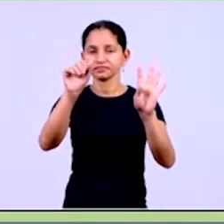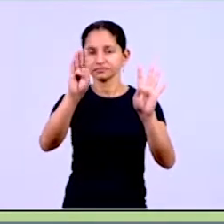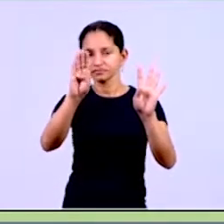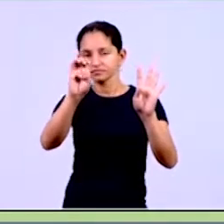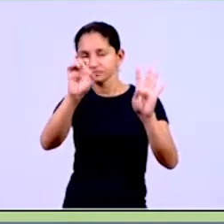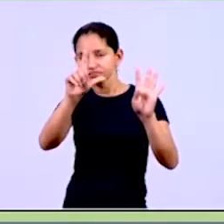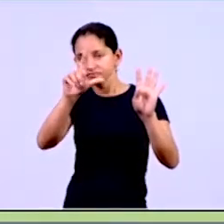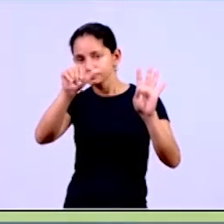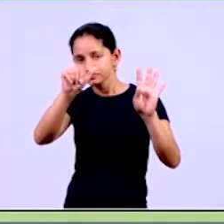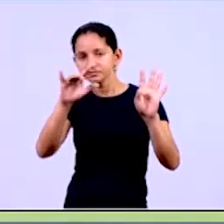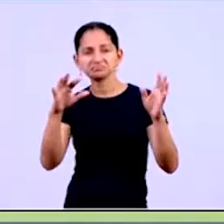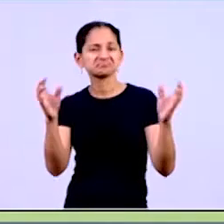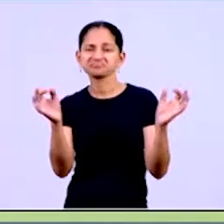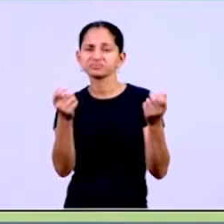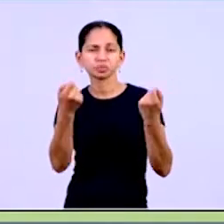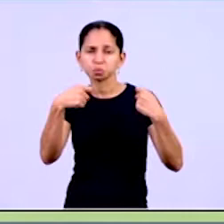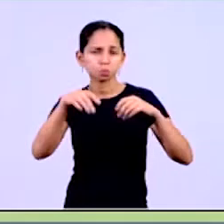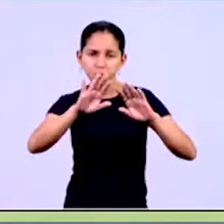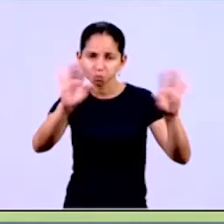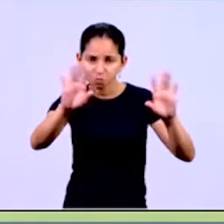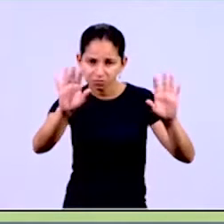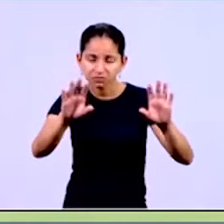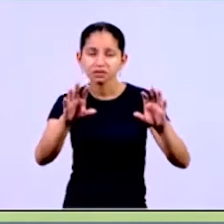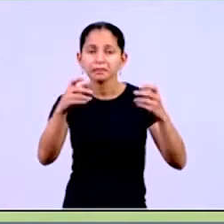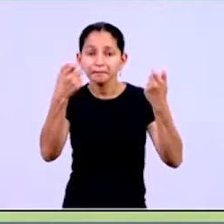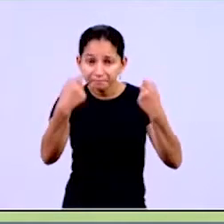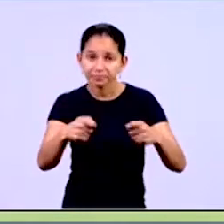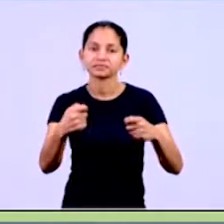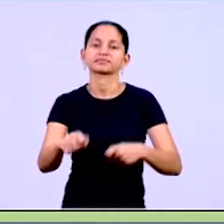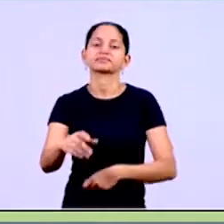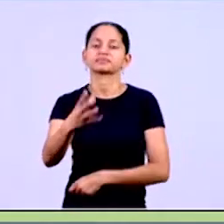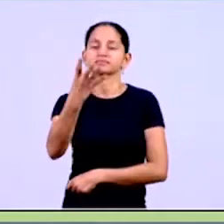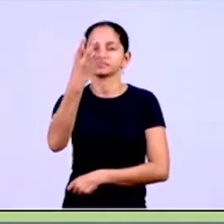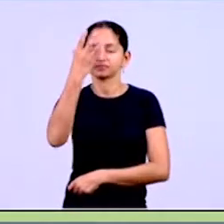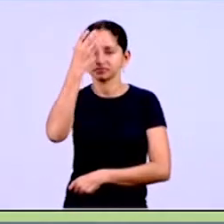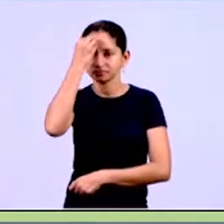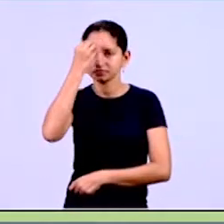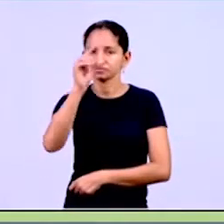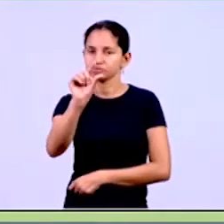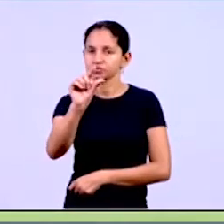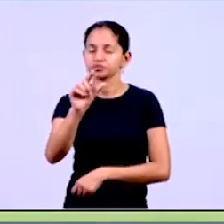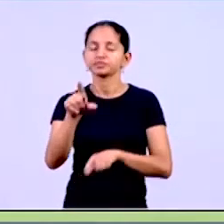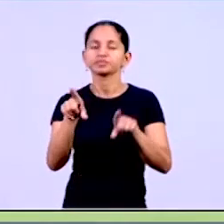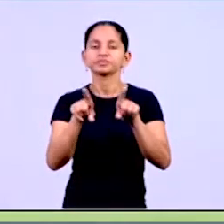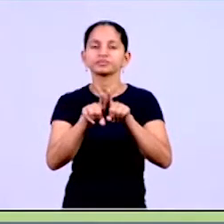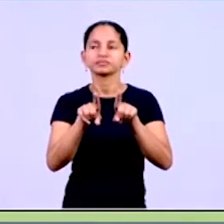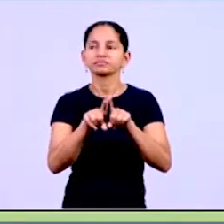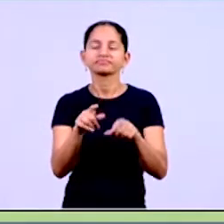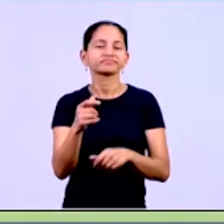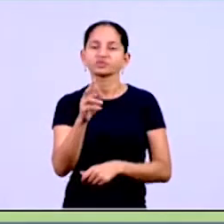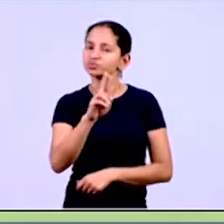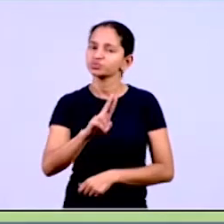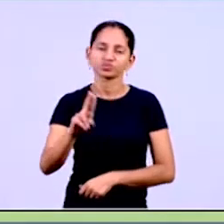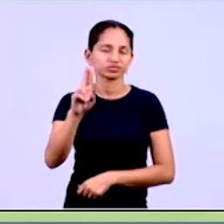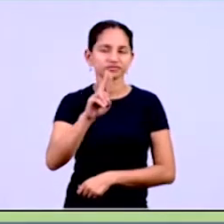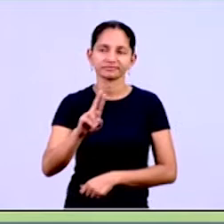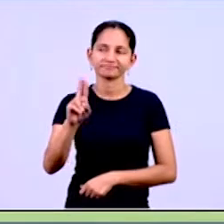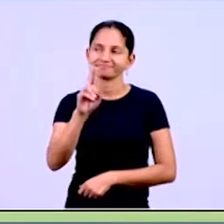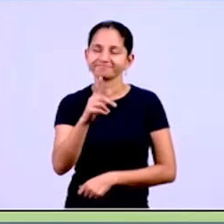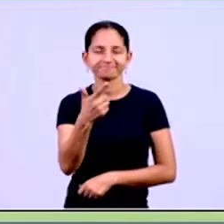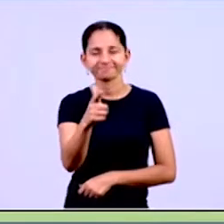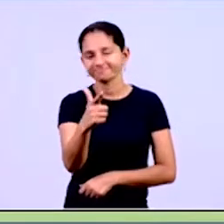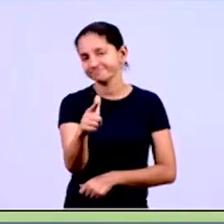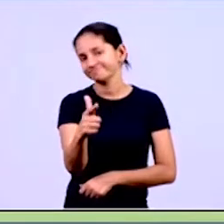Não se preocupe que isso aqui não vai cair na prova, mas é importante vocês saberem que essa tabela ASCII2 já não é mais utilizada hoje. Ela